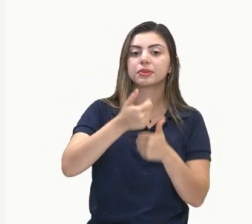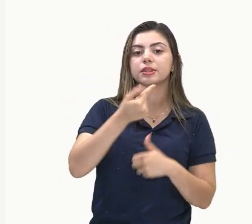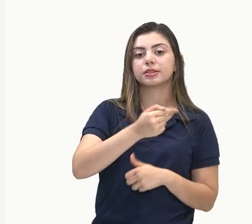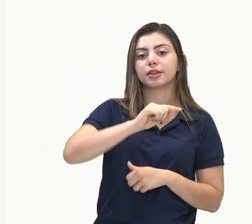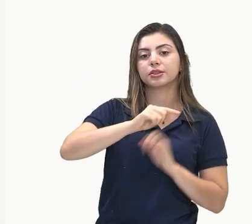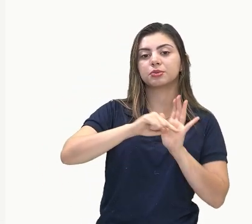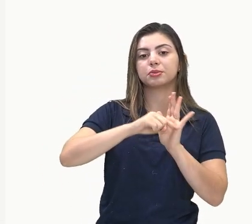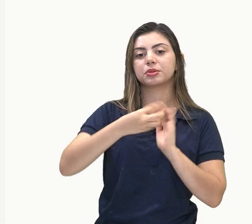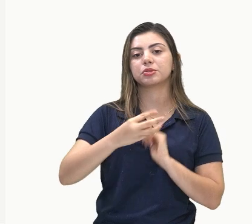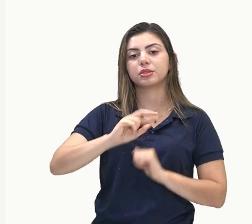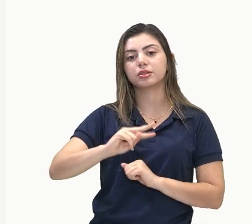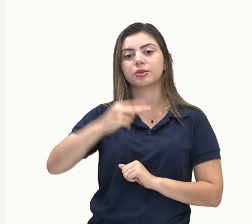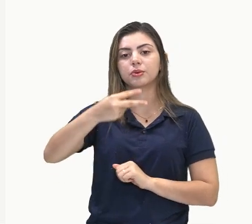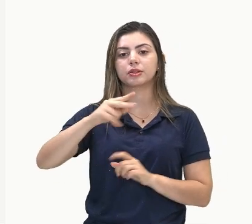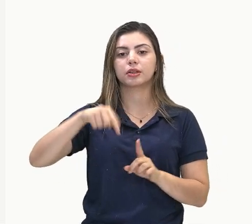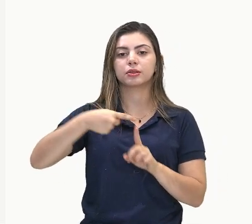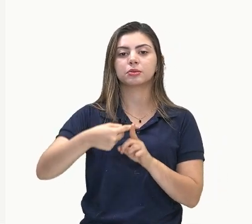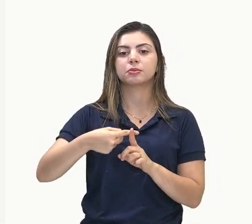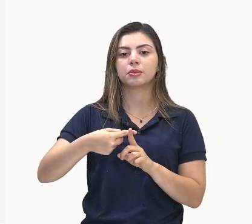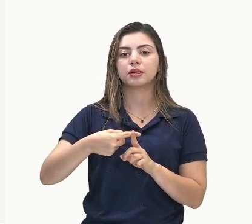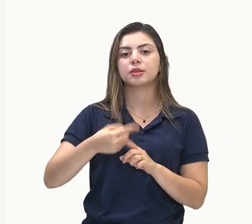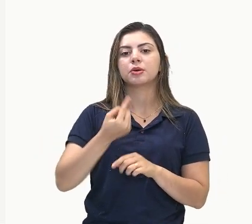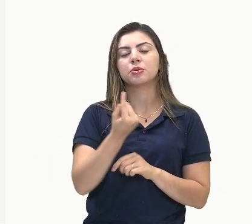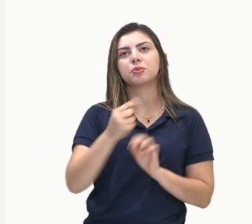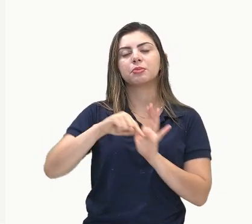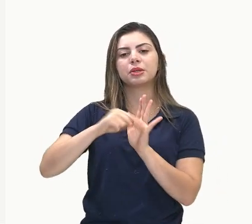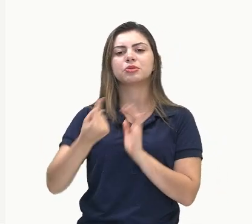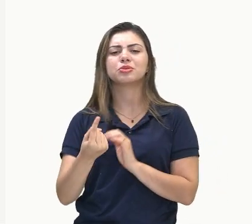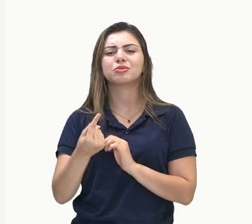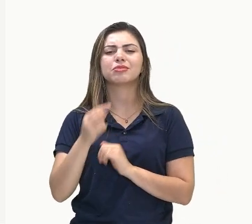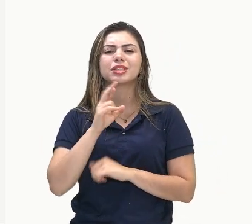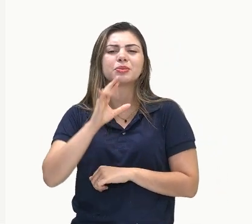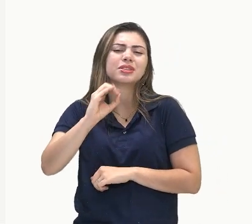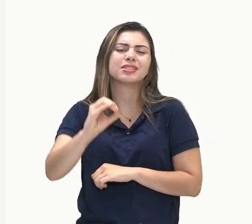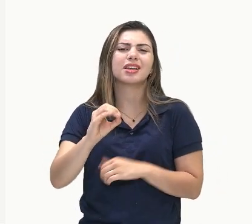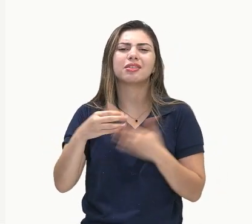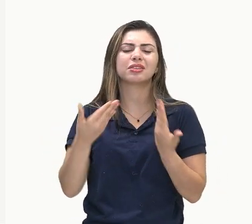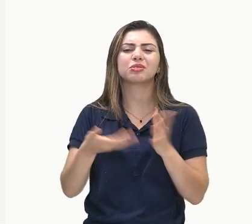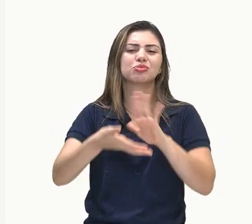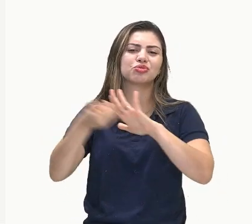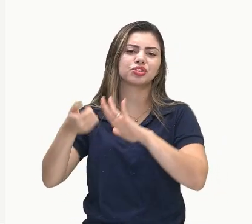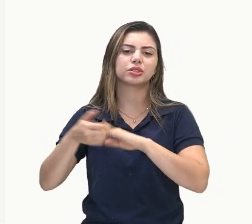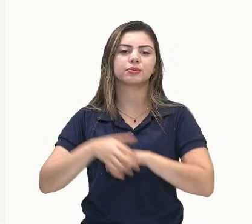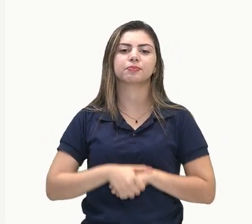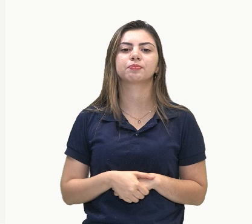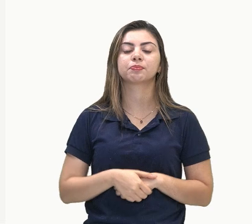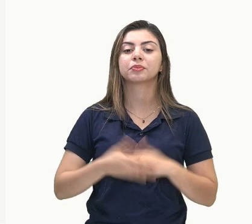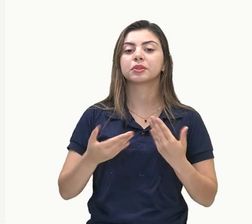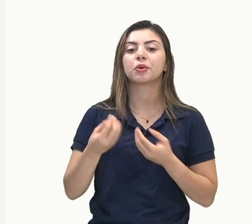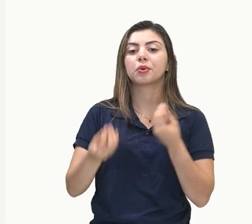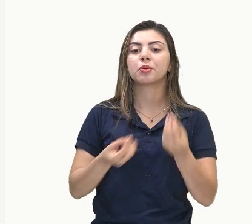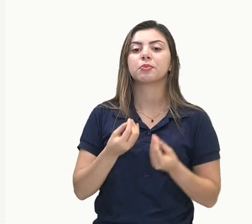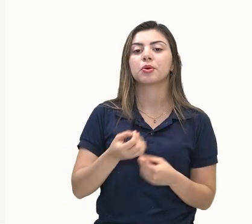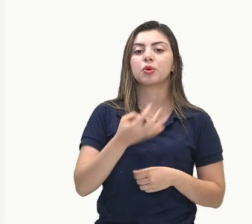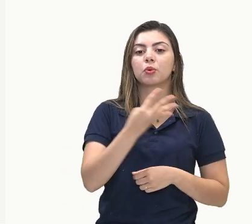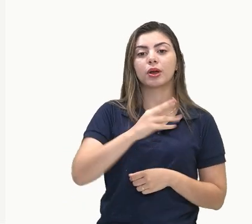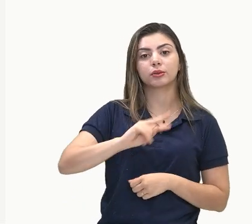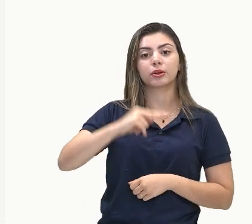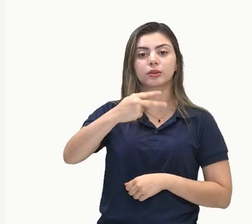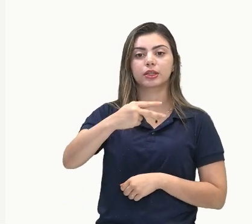4 ao quadrado. 1 menos 1, isso daqui vai dar 0, então eu nem me preocupo mais com isso. Então eu vou ter o quê? 4 ao